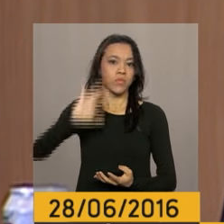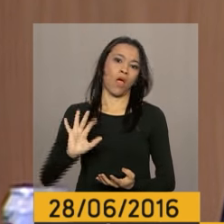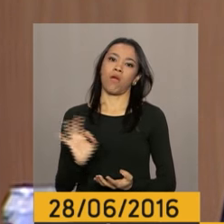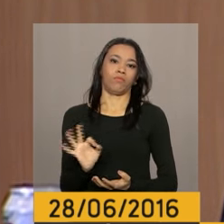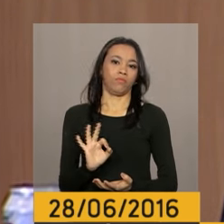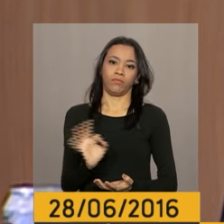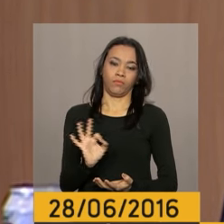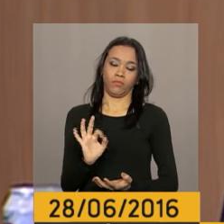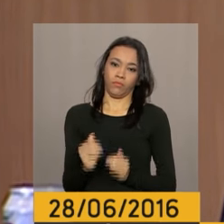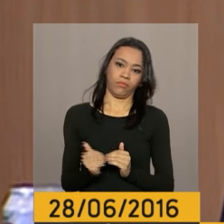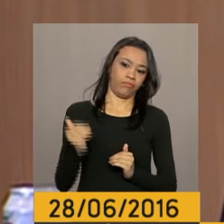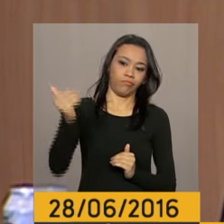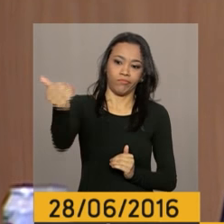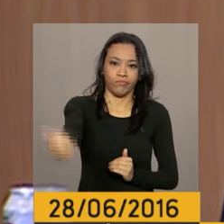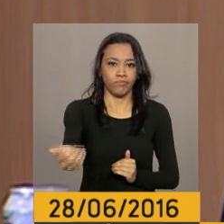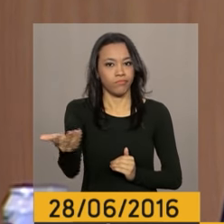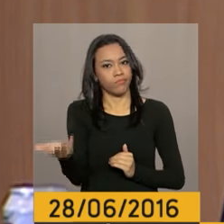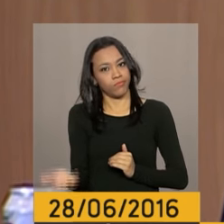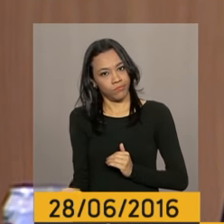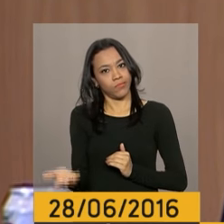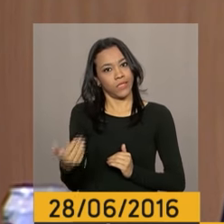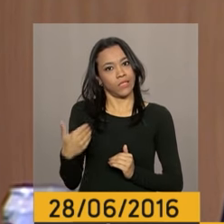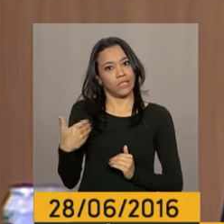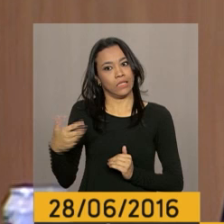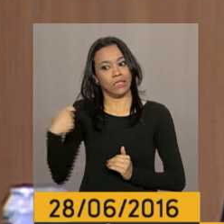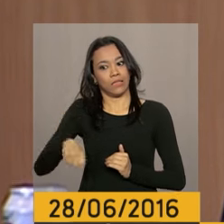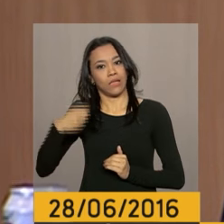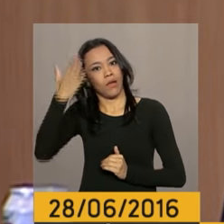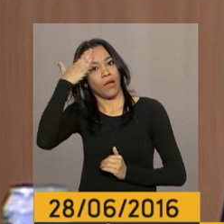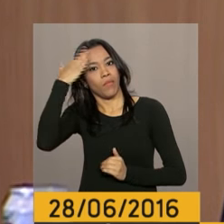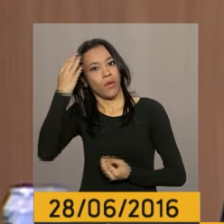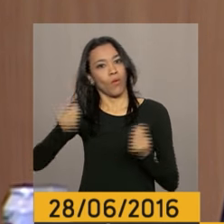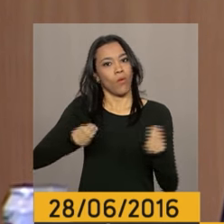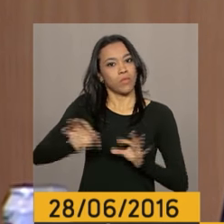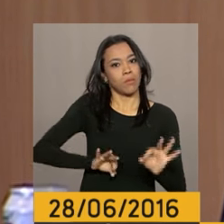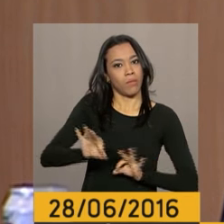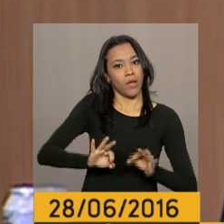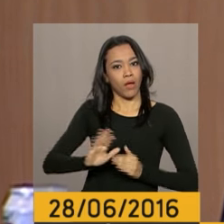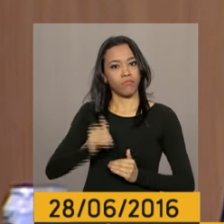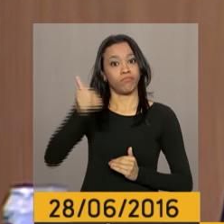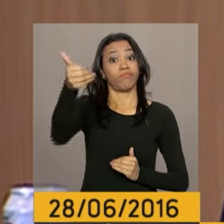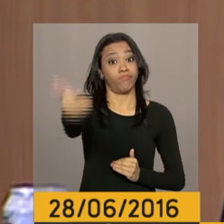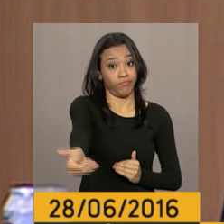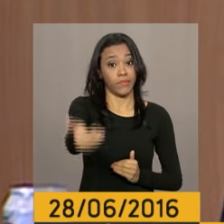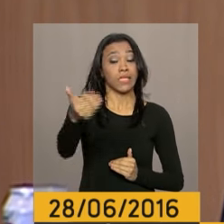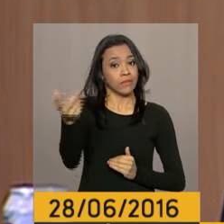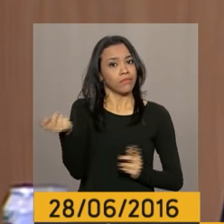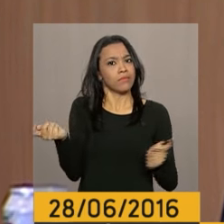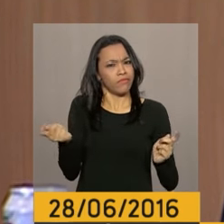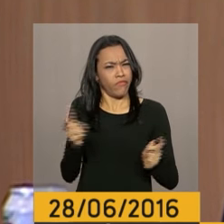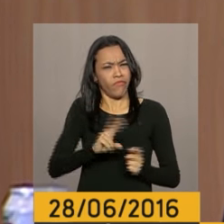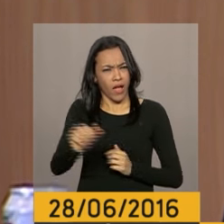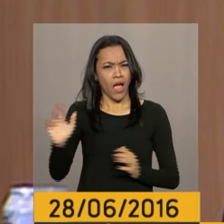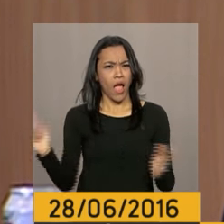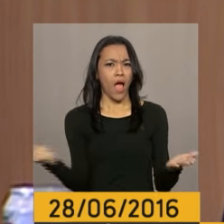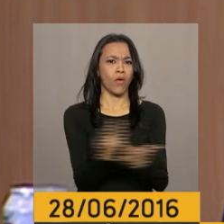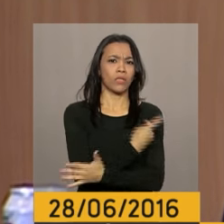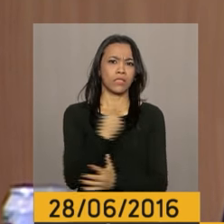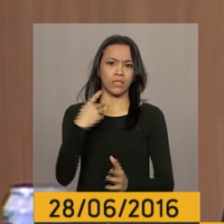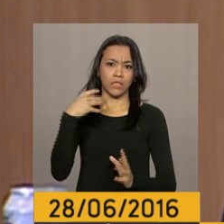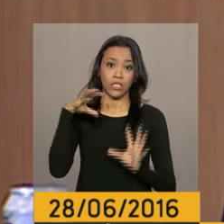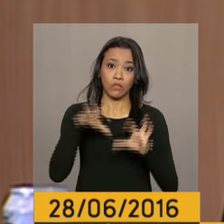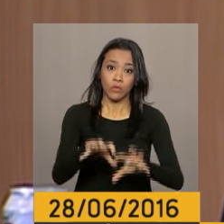para frente que vamos ter que conviver. Há que observar o impacto no mundo e, por consequência, no